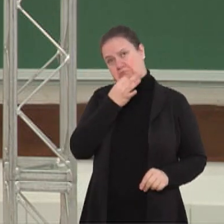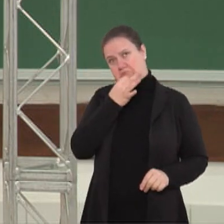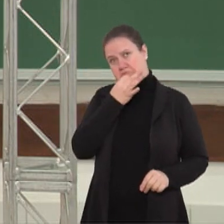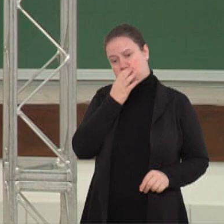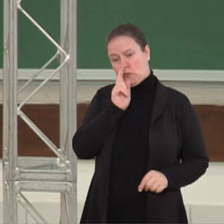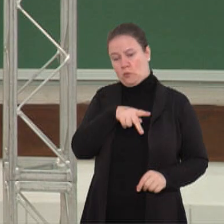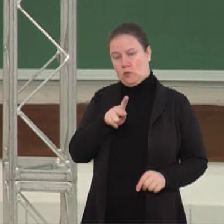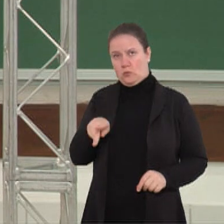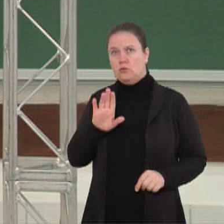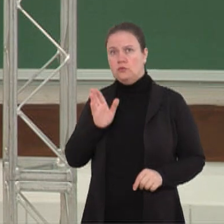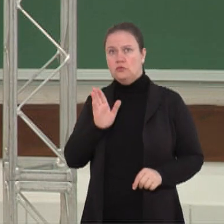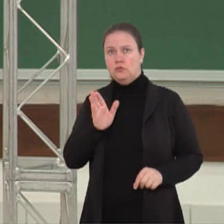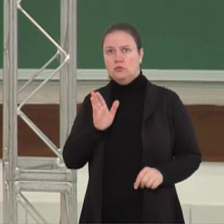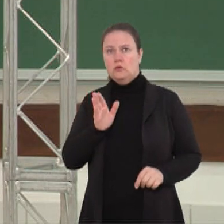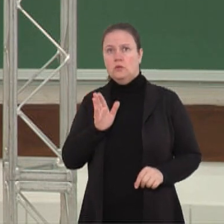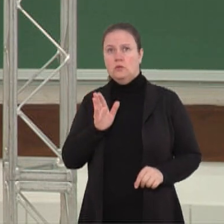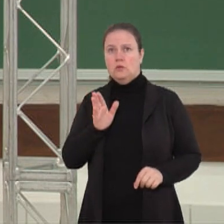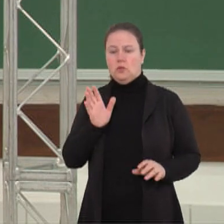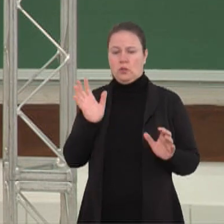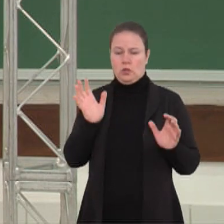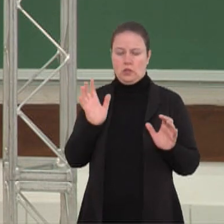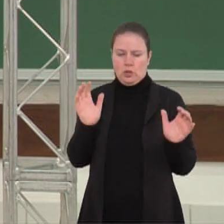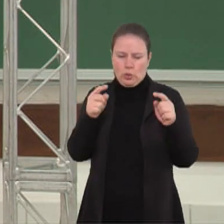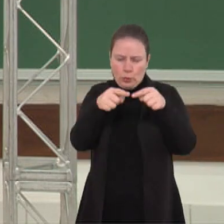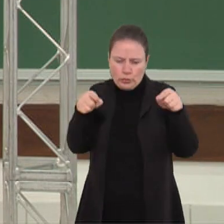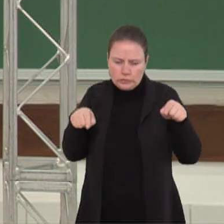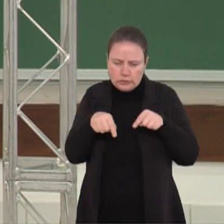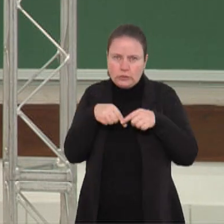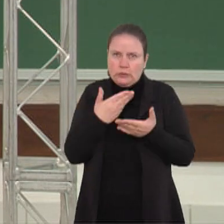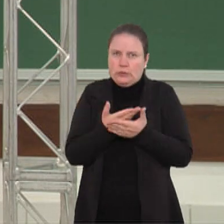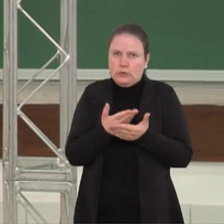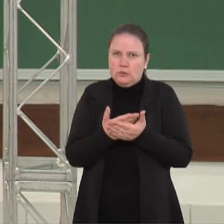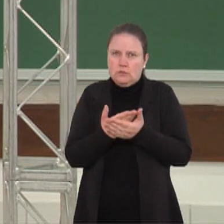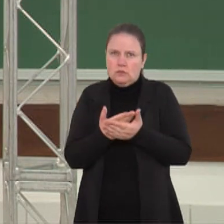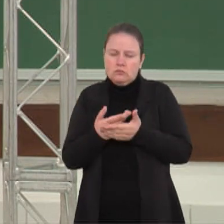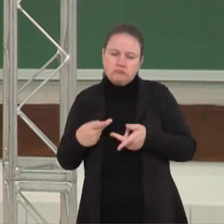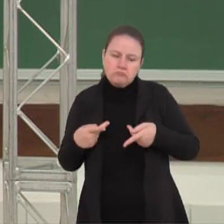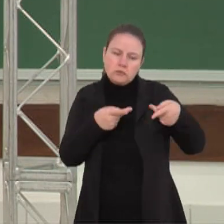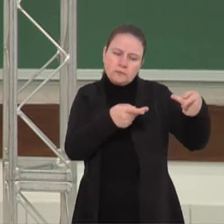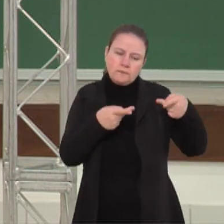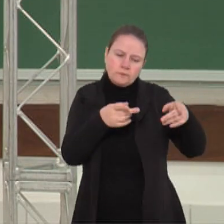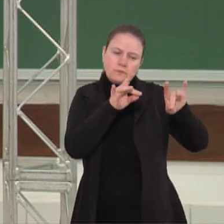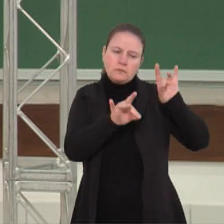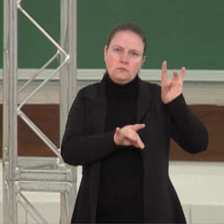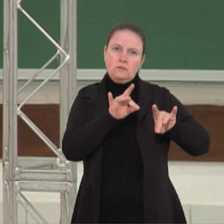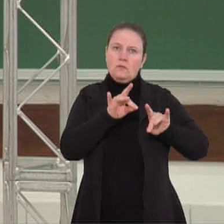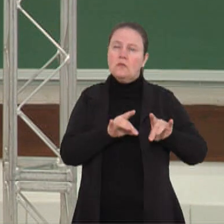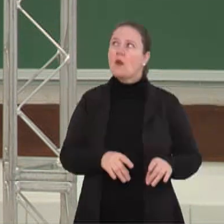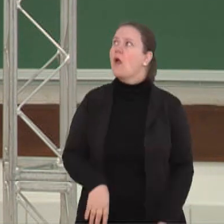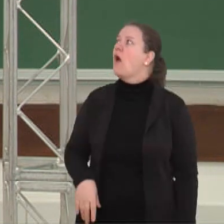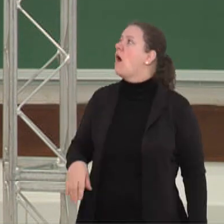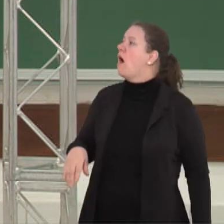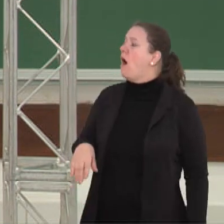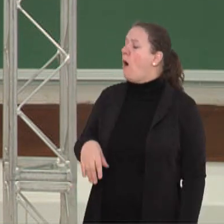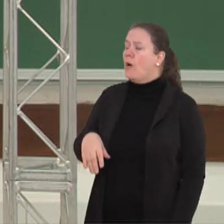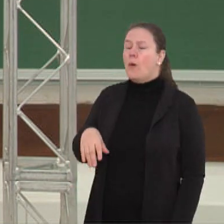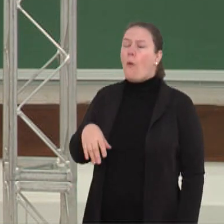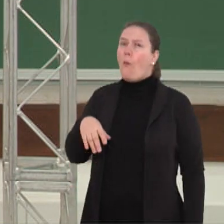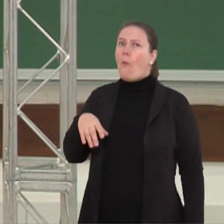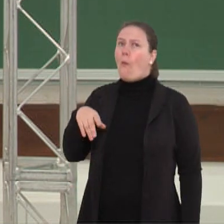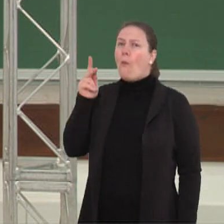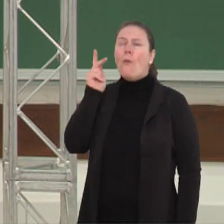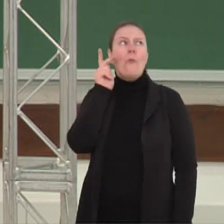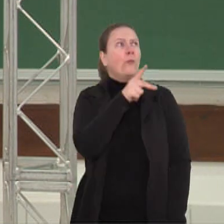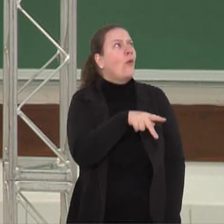cheguei a levar turmas no teatro, no ensino médio, e vários deles dizendo que era a primeira vez na